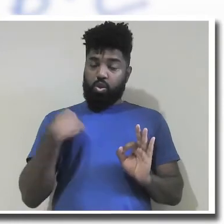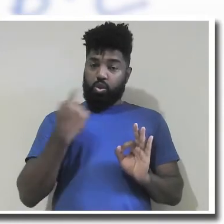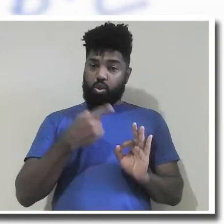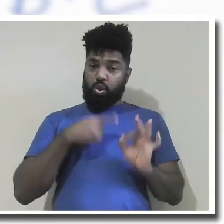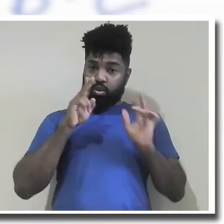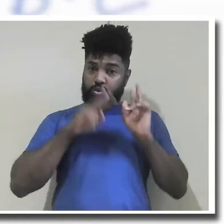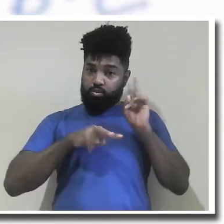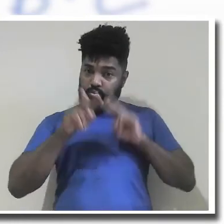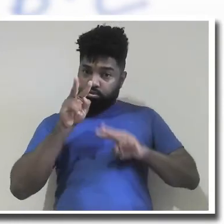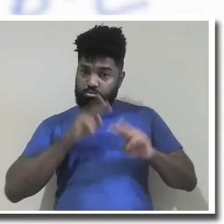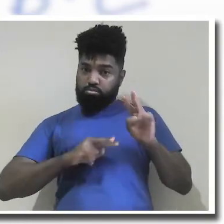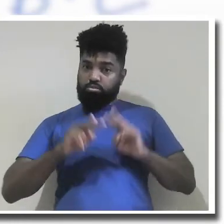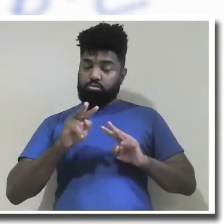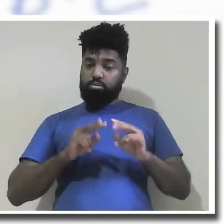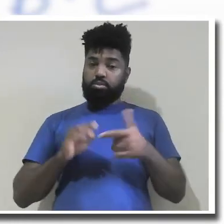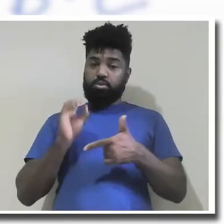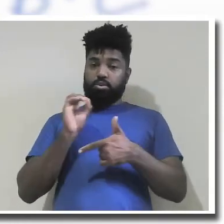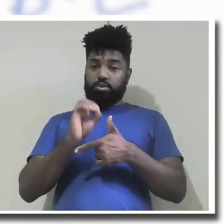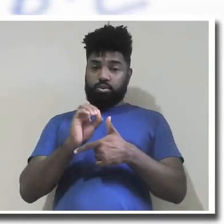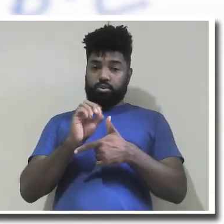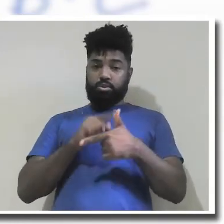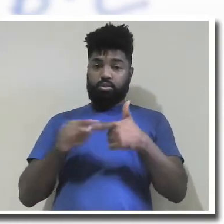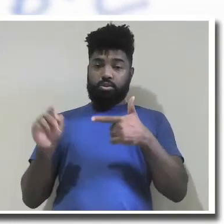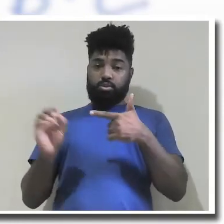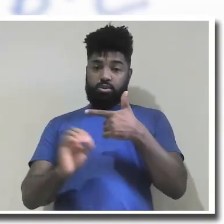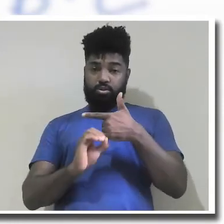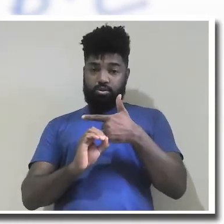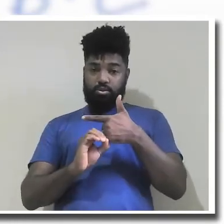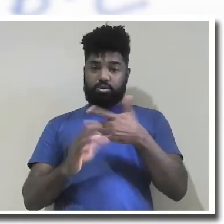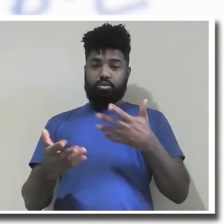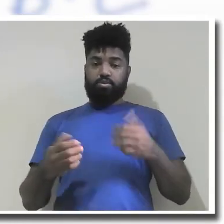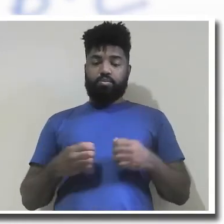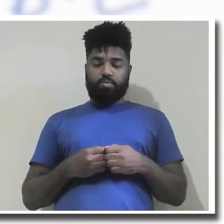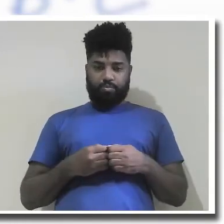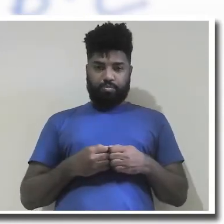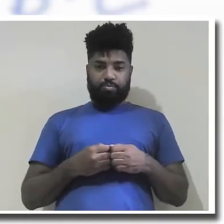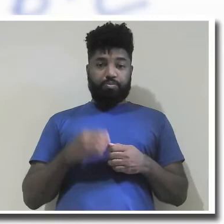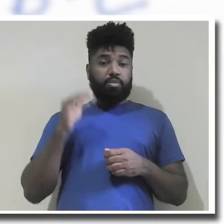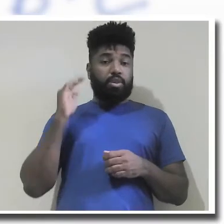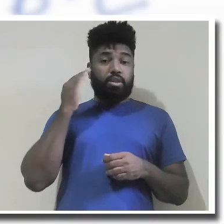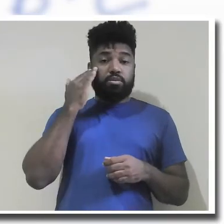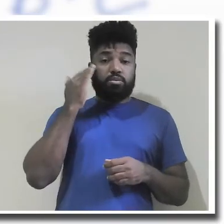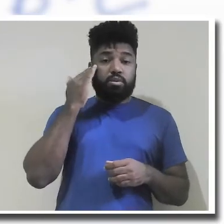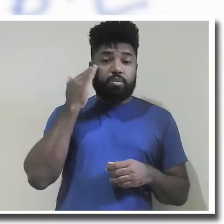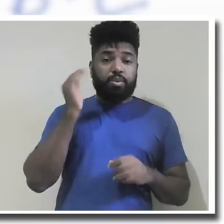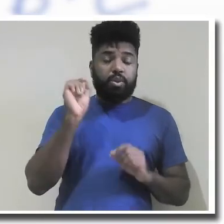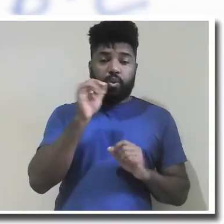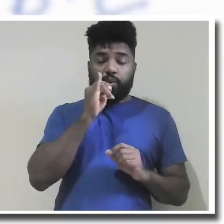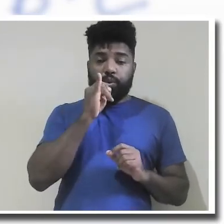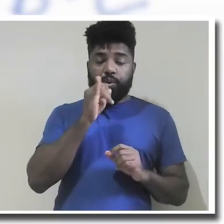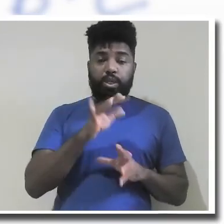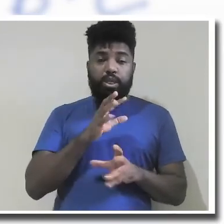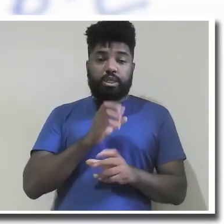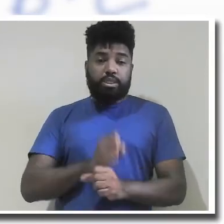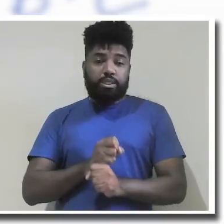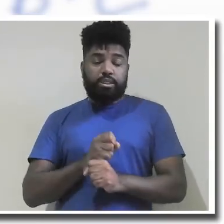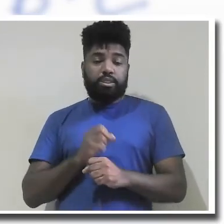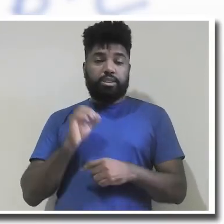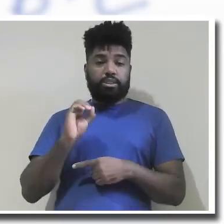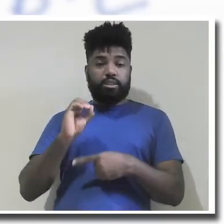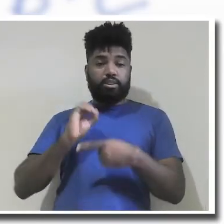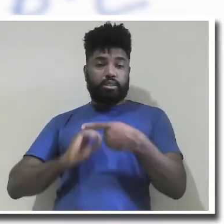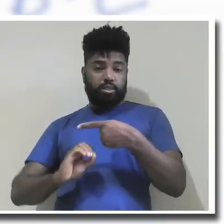avaliaremos, então, zero dividido por zero. Como não sabemos o resultado de zero dividido por